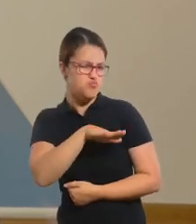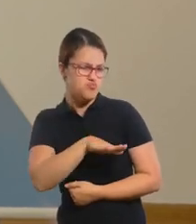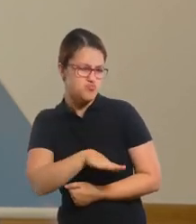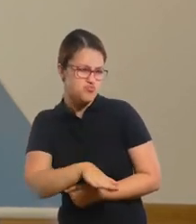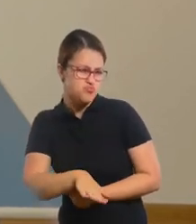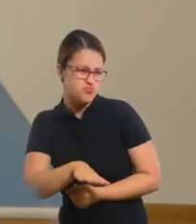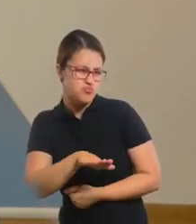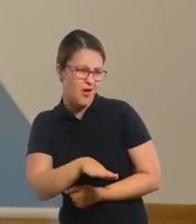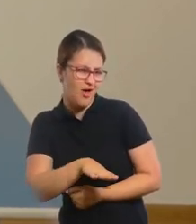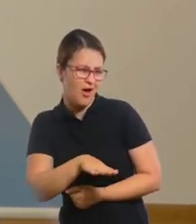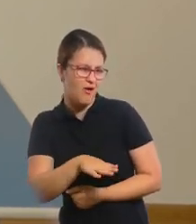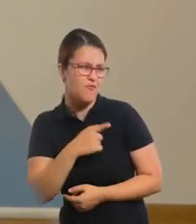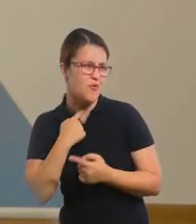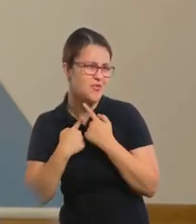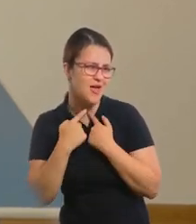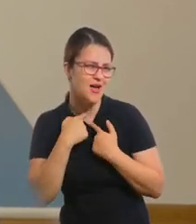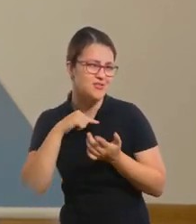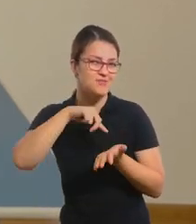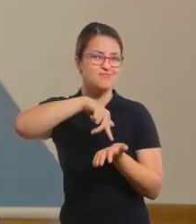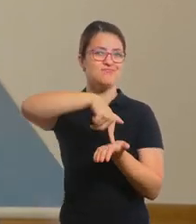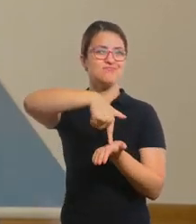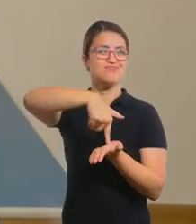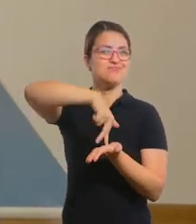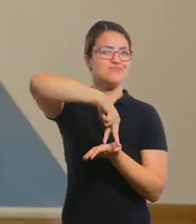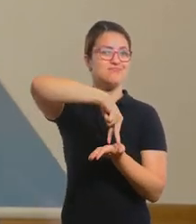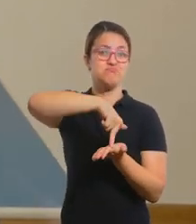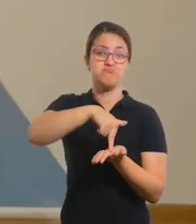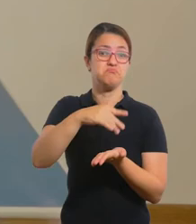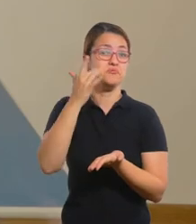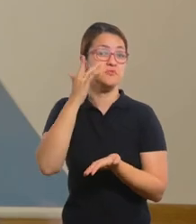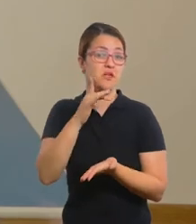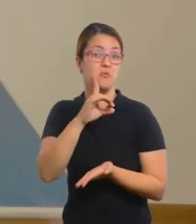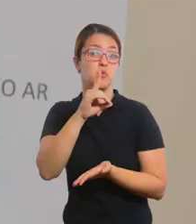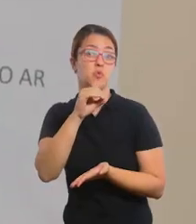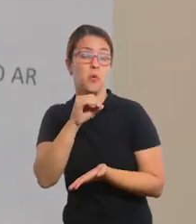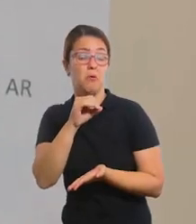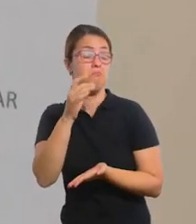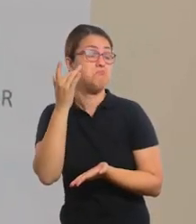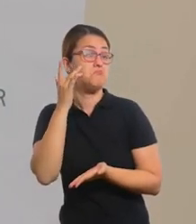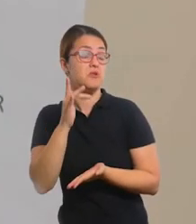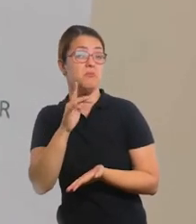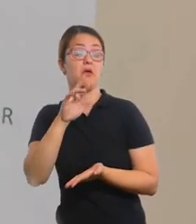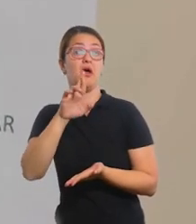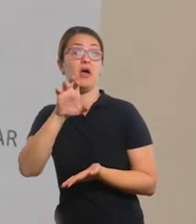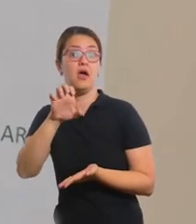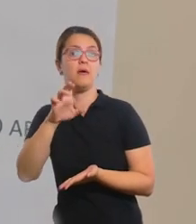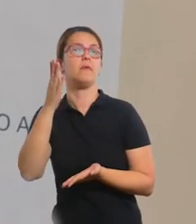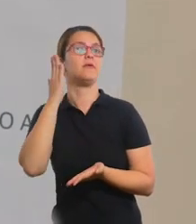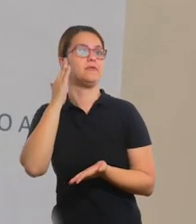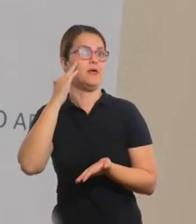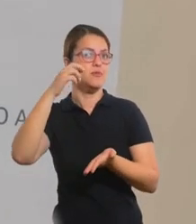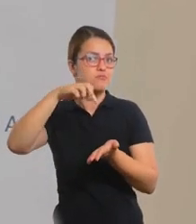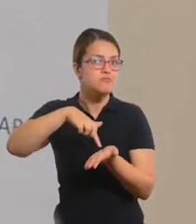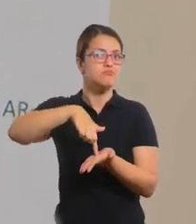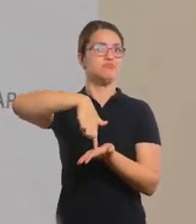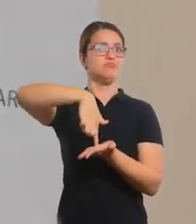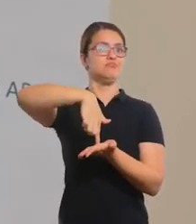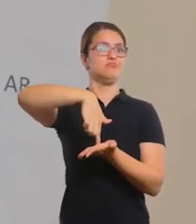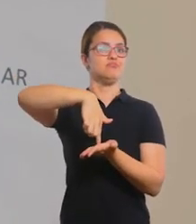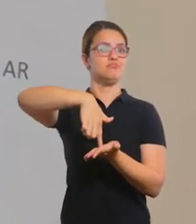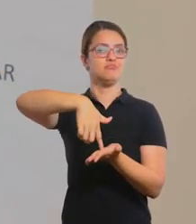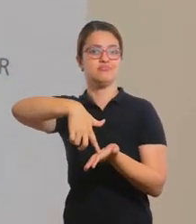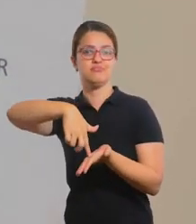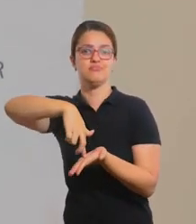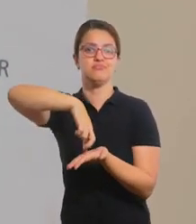menina tão pequenina quer ser bailarina. Não conhece nem dó nem ré, mas sabe ficar na ponta do